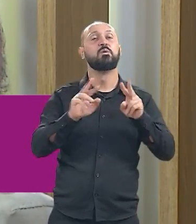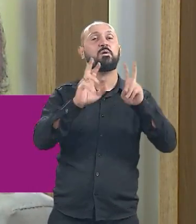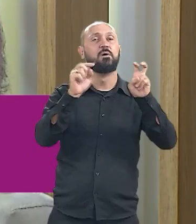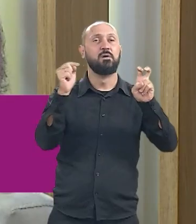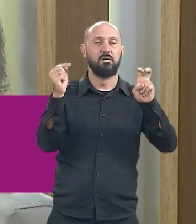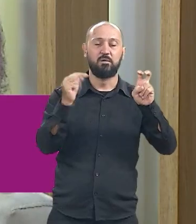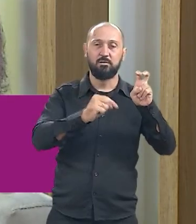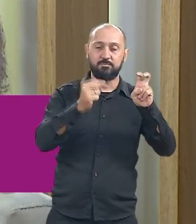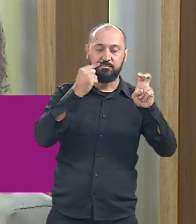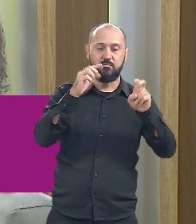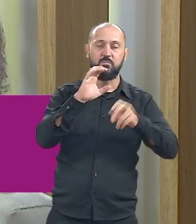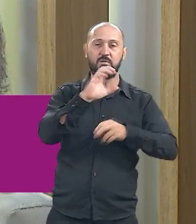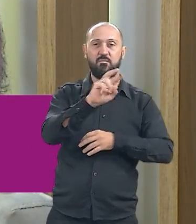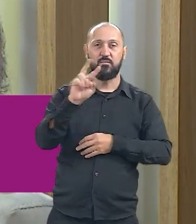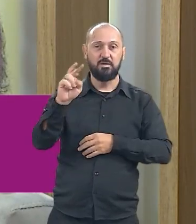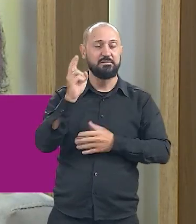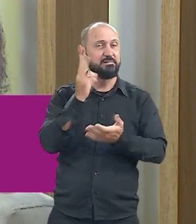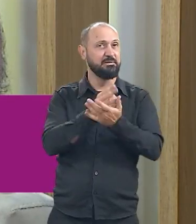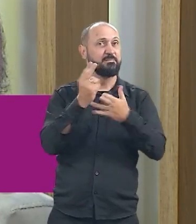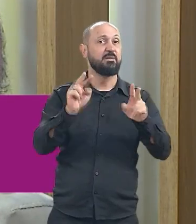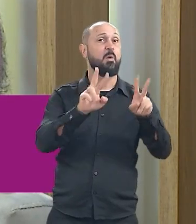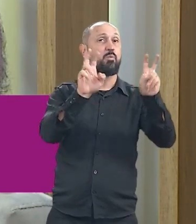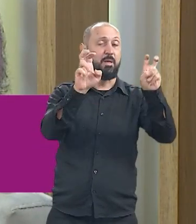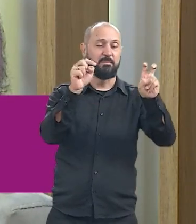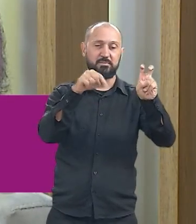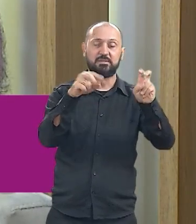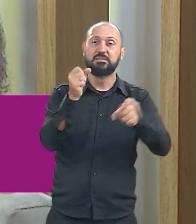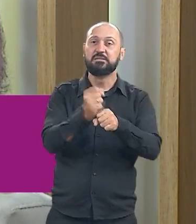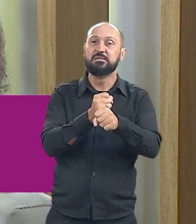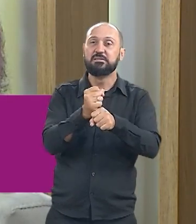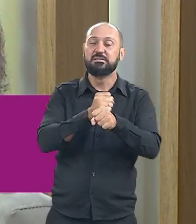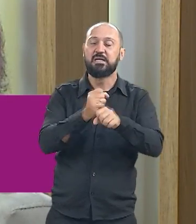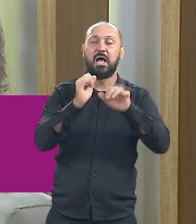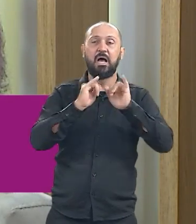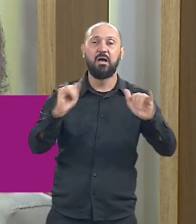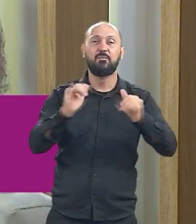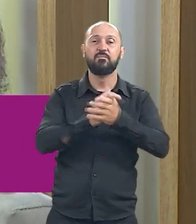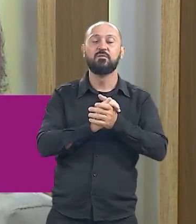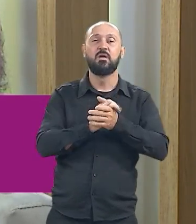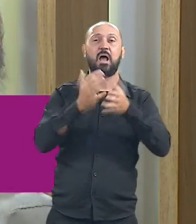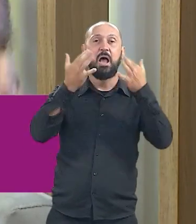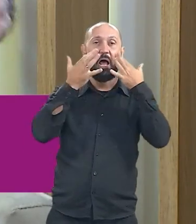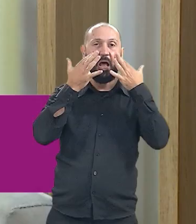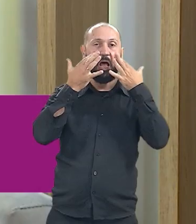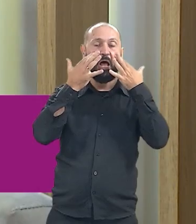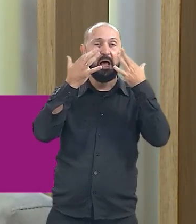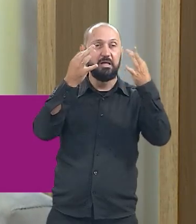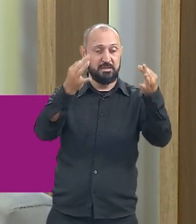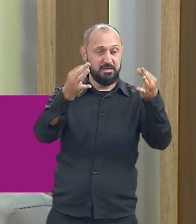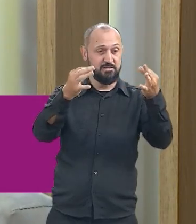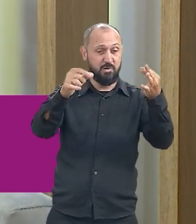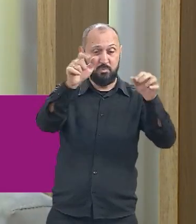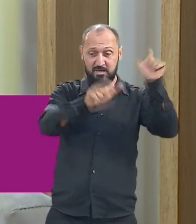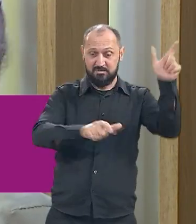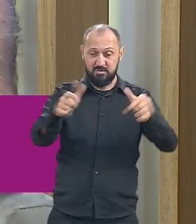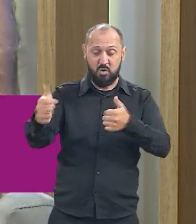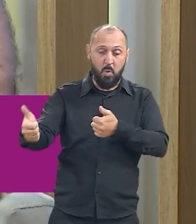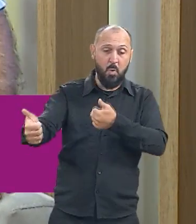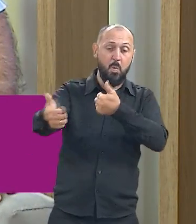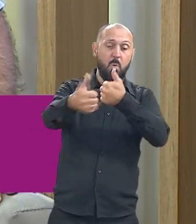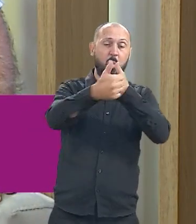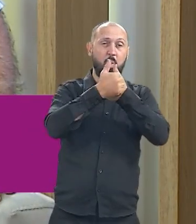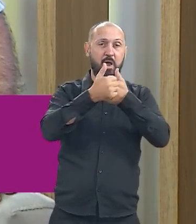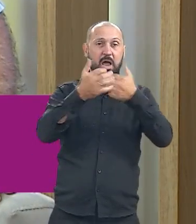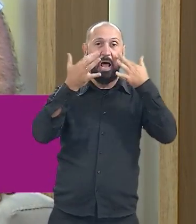ano tem um tema. Esse ano o tema da campanha é atenção aproxima as pessoas. A atenção aproxima as pessoas.